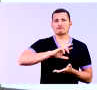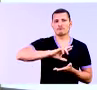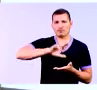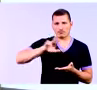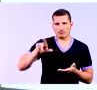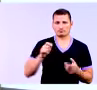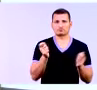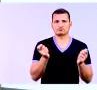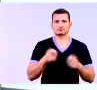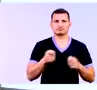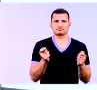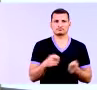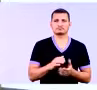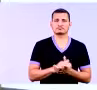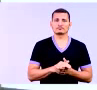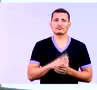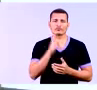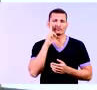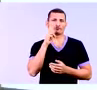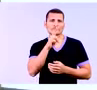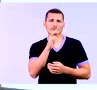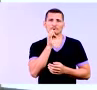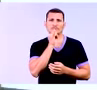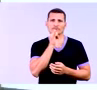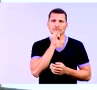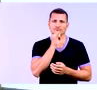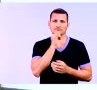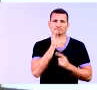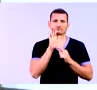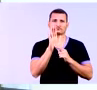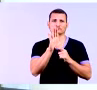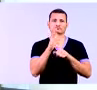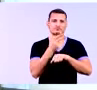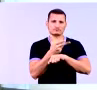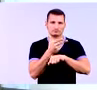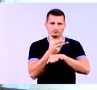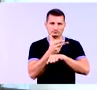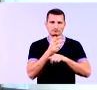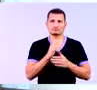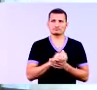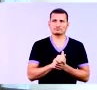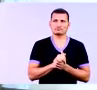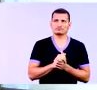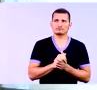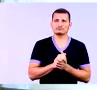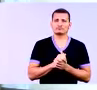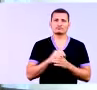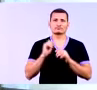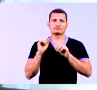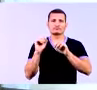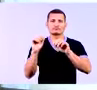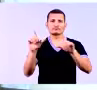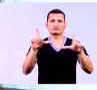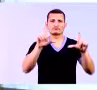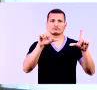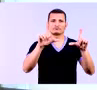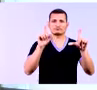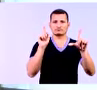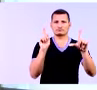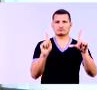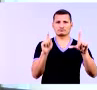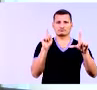possibilidades. Nós vimos no nosso exemplo, que foi mostrado no vídeo, que uma tela foi criada ao se clicar no